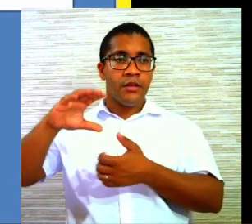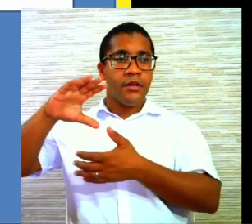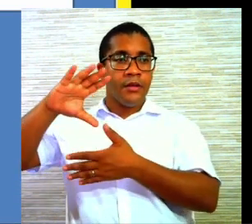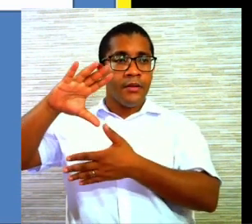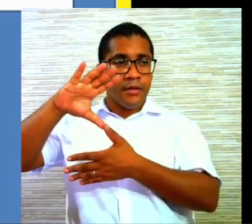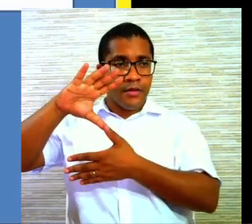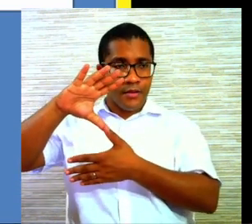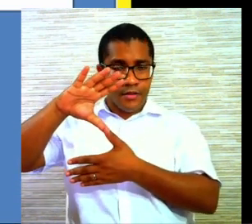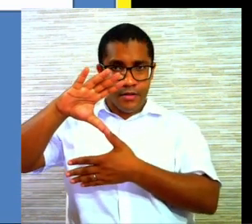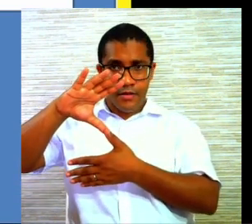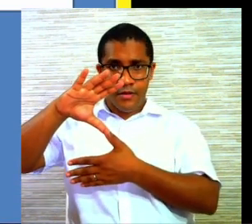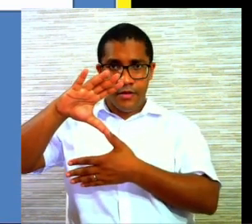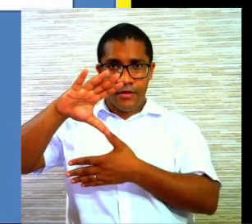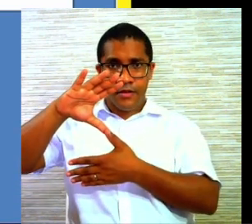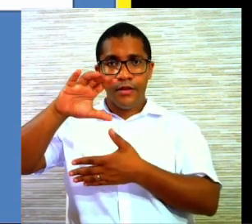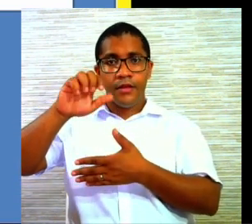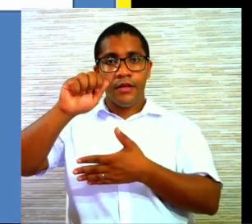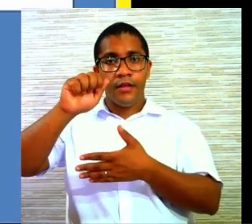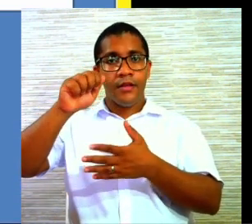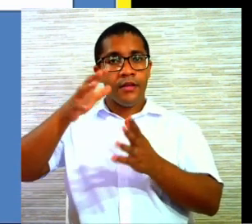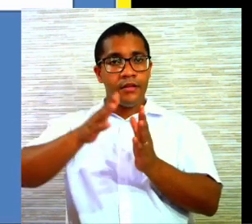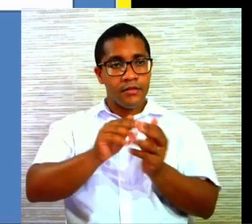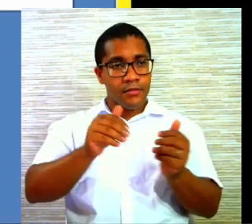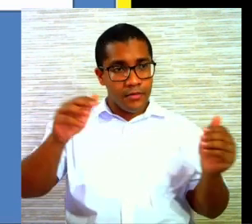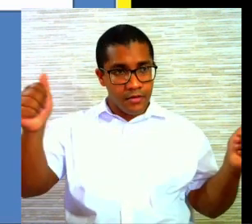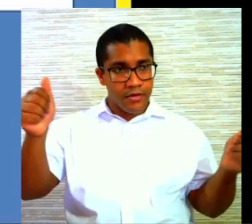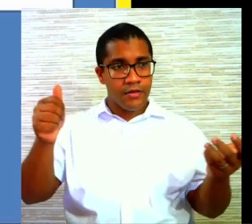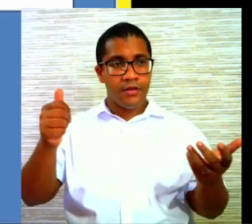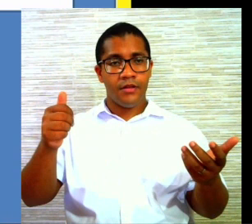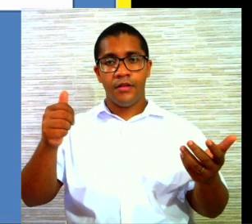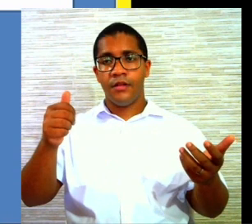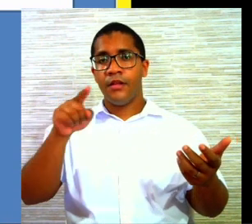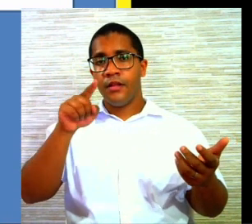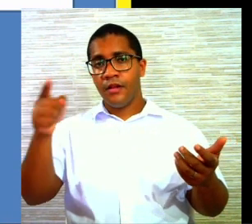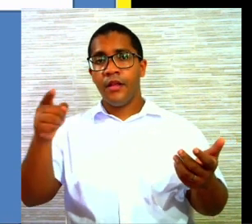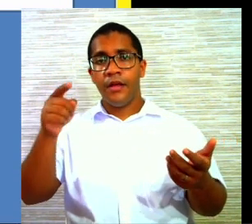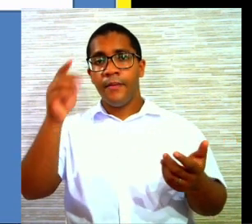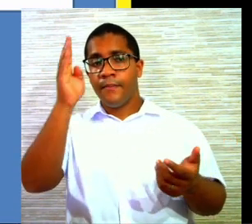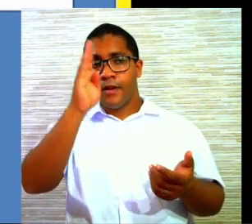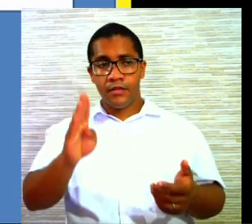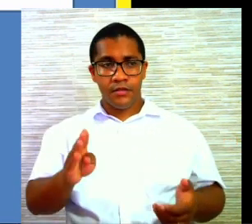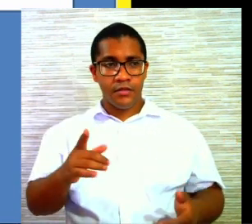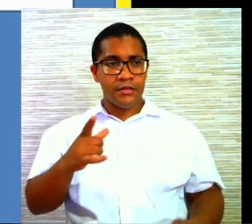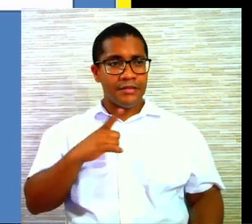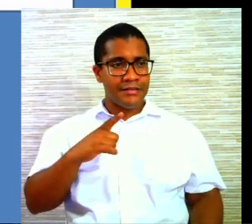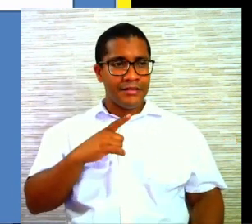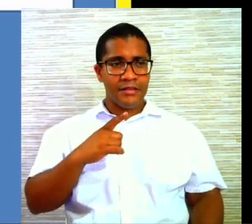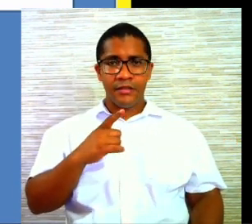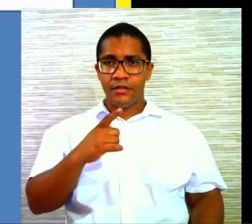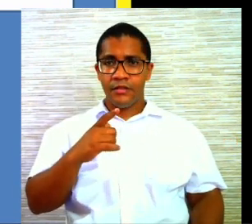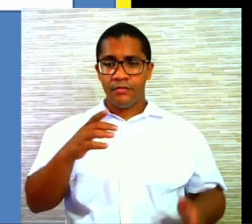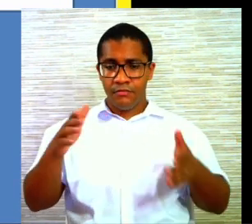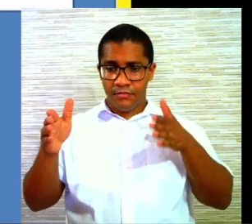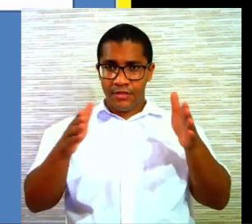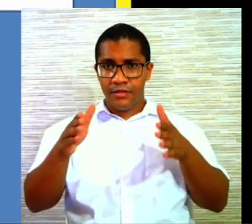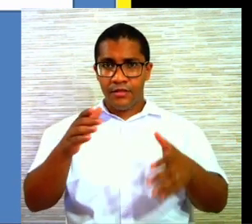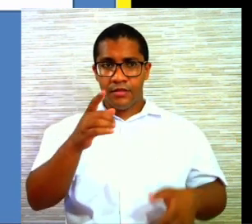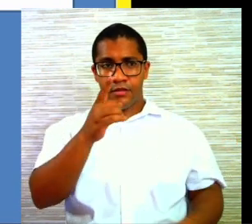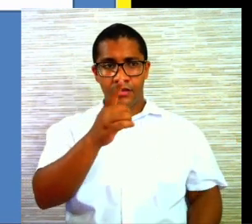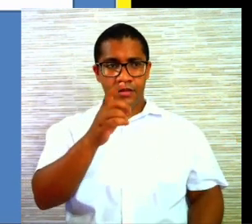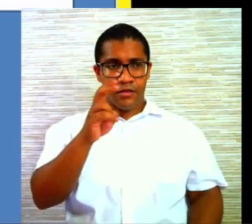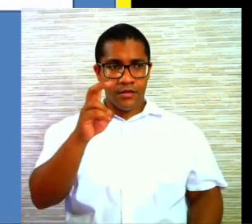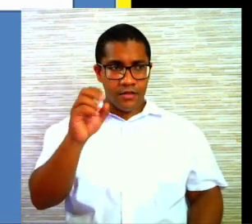de 1601 a 1625, nós tivemos 150 milhares de escravos.